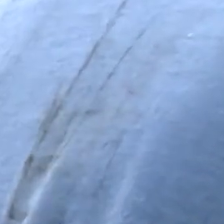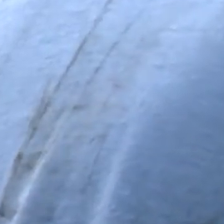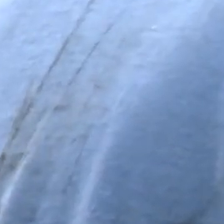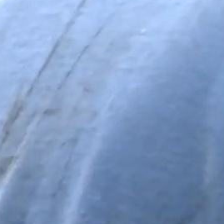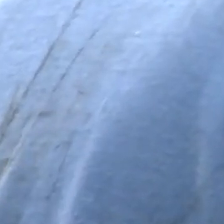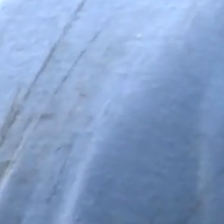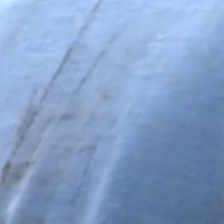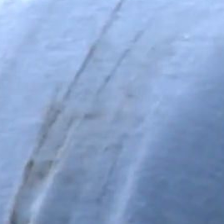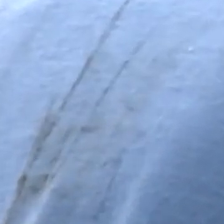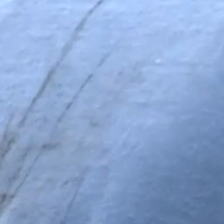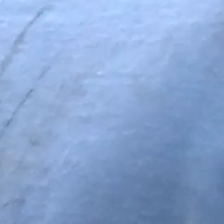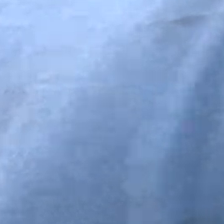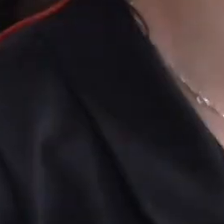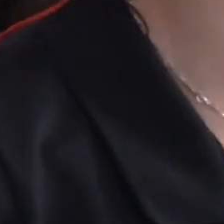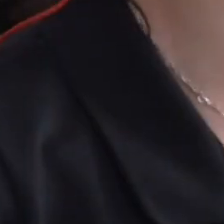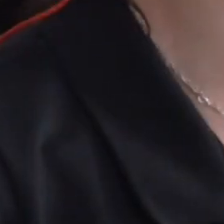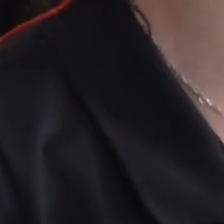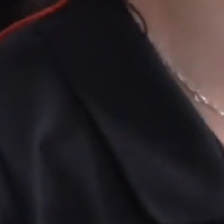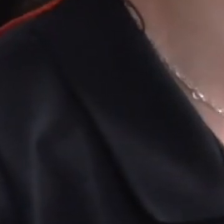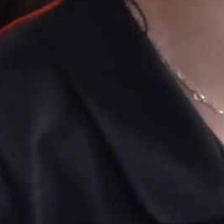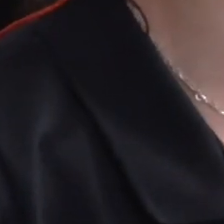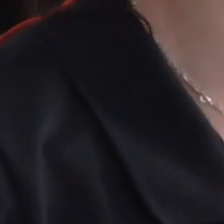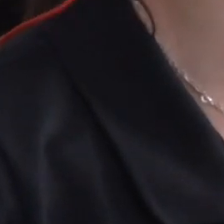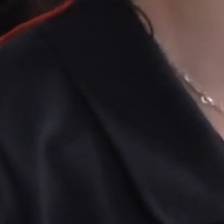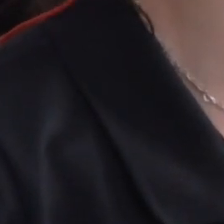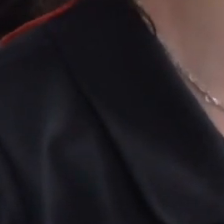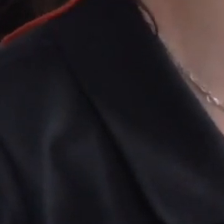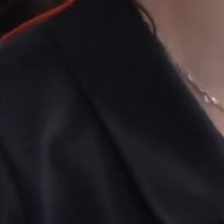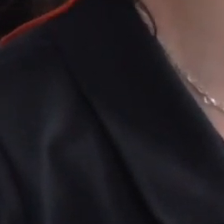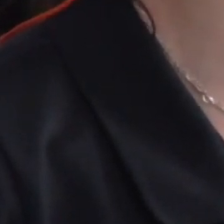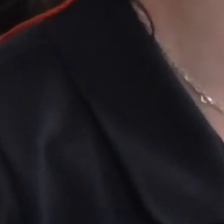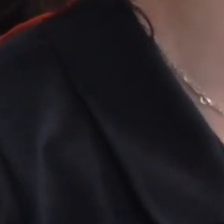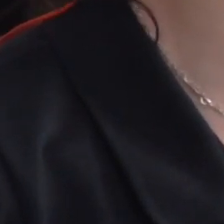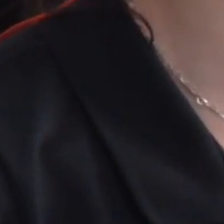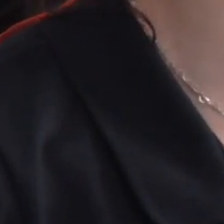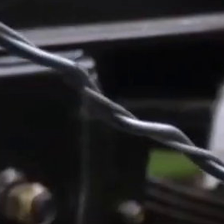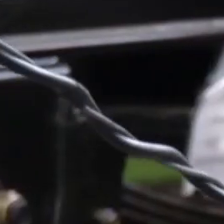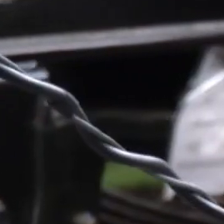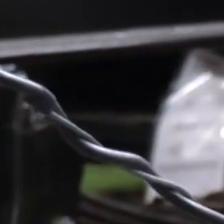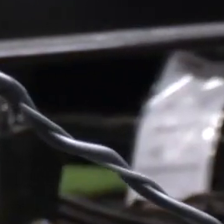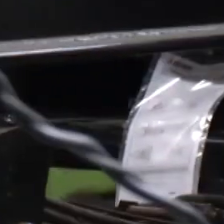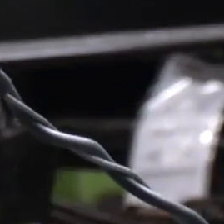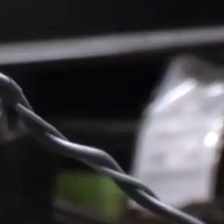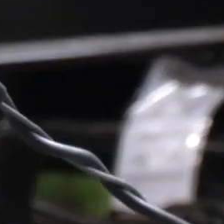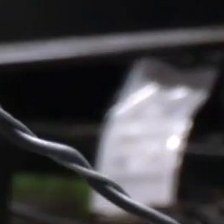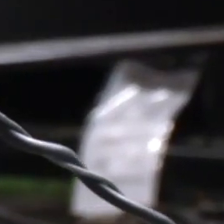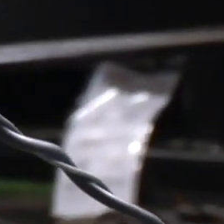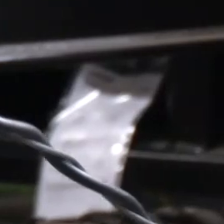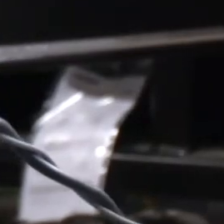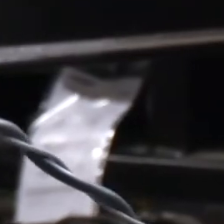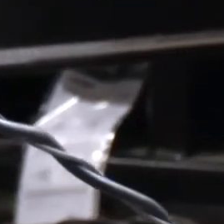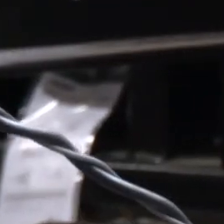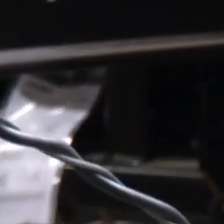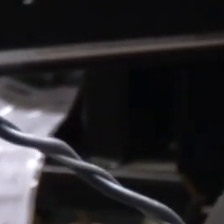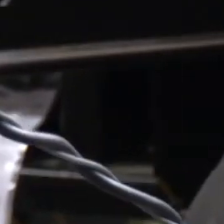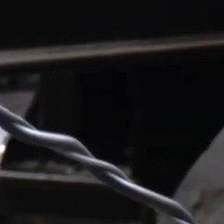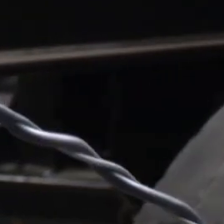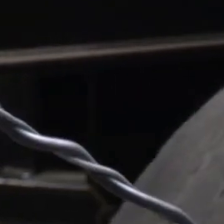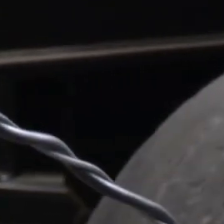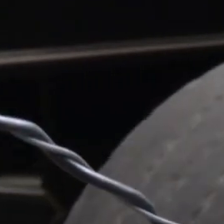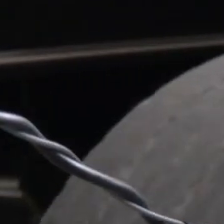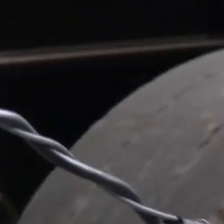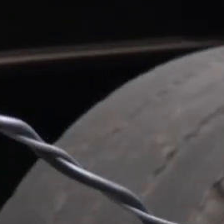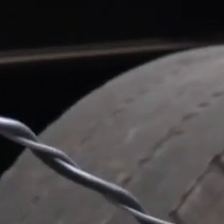né? De carreira também, né? Aí eu fiz o curso lá dentro mesmo, né? Falei com o meu supervisor,